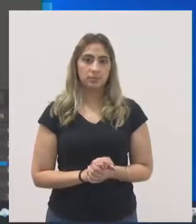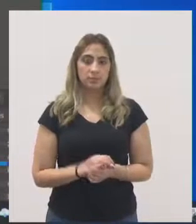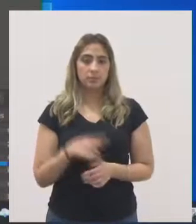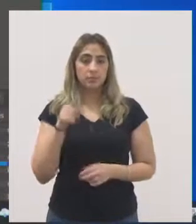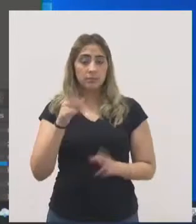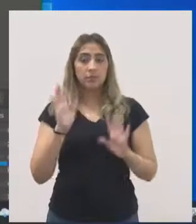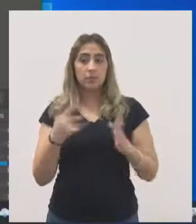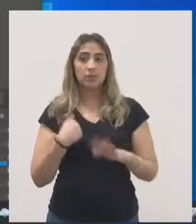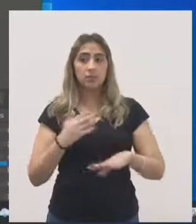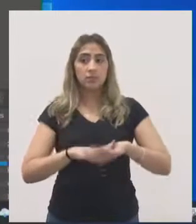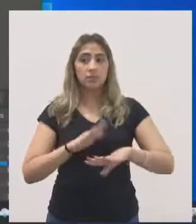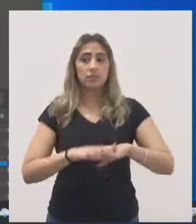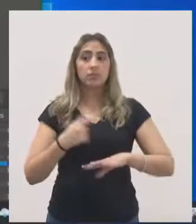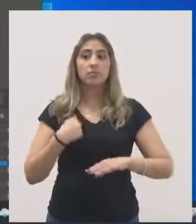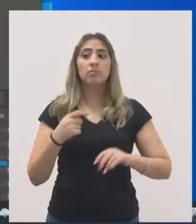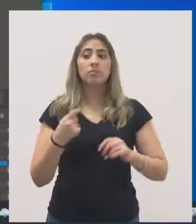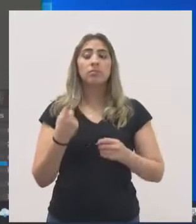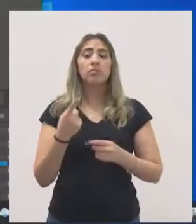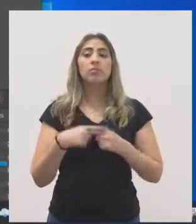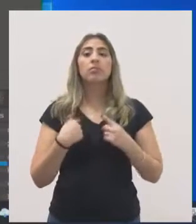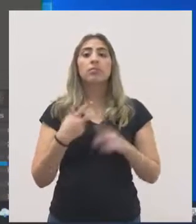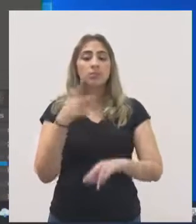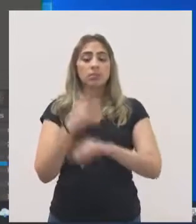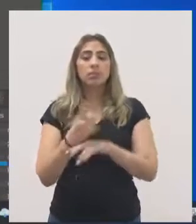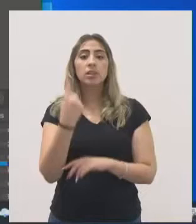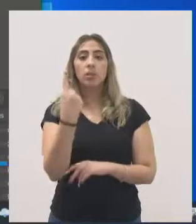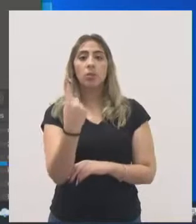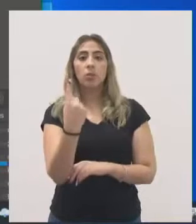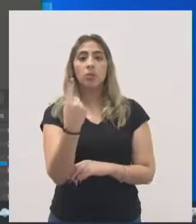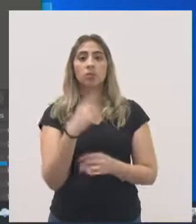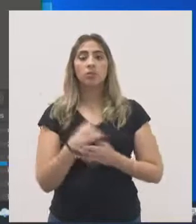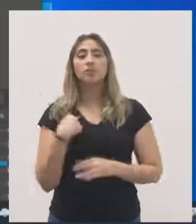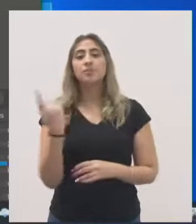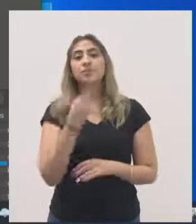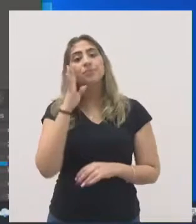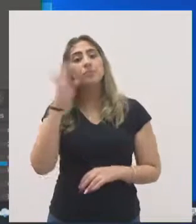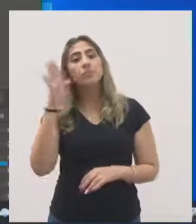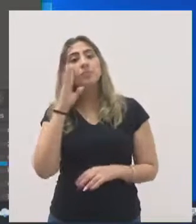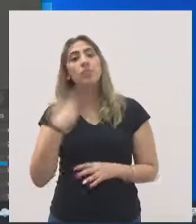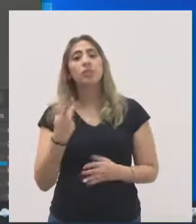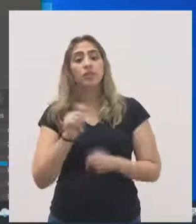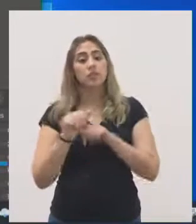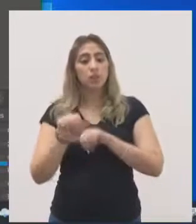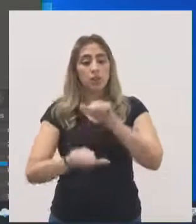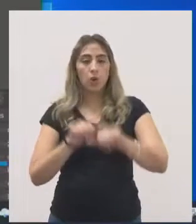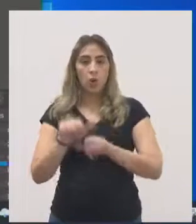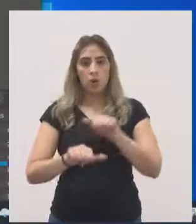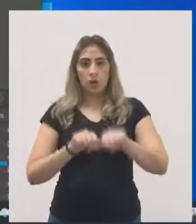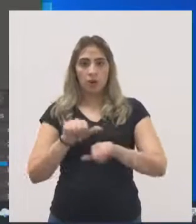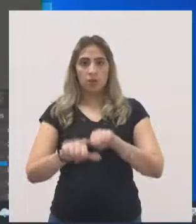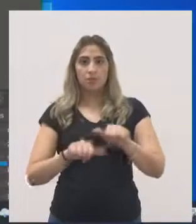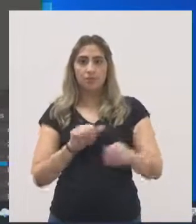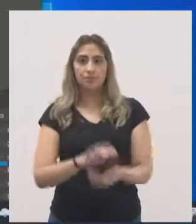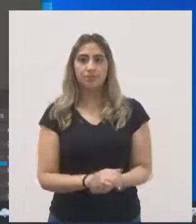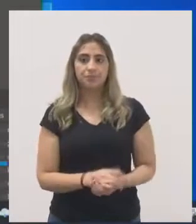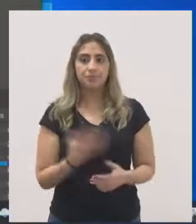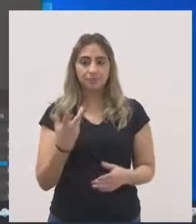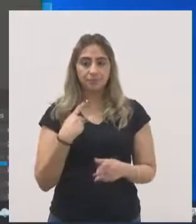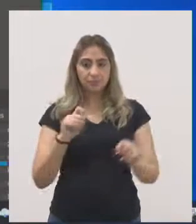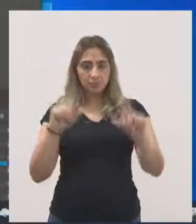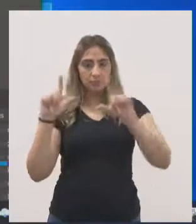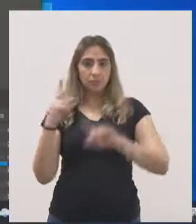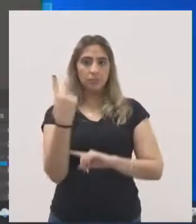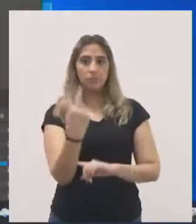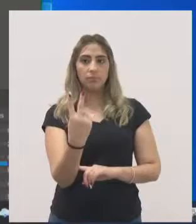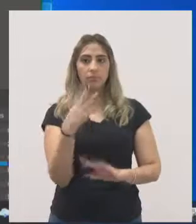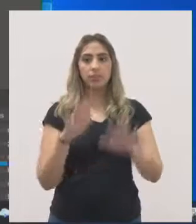E essa aqui seria a minha cena 1. E vamos imaginar que eu quero fazer a troca de cena, né? Eu quero utilizar na cena